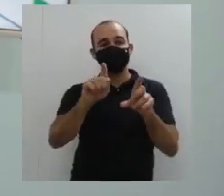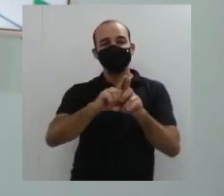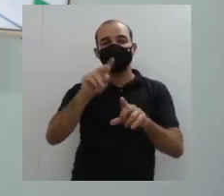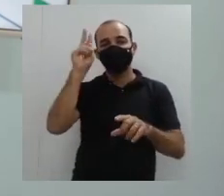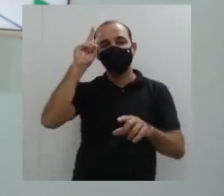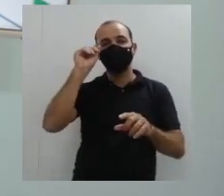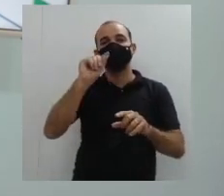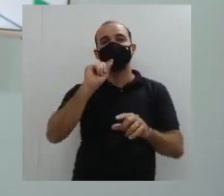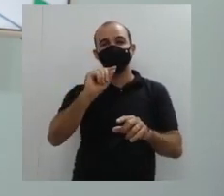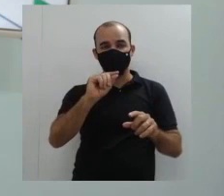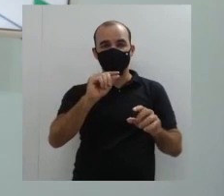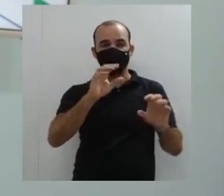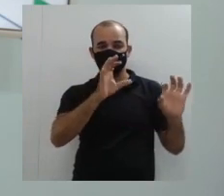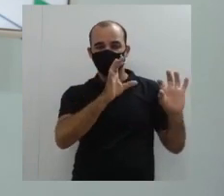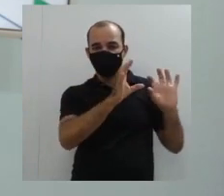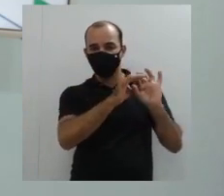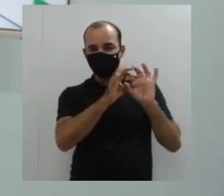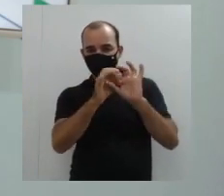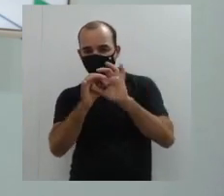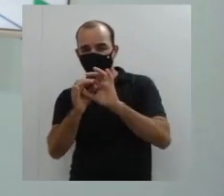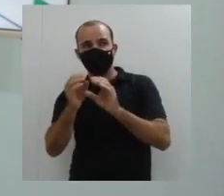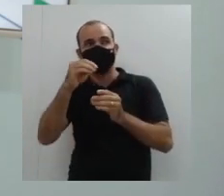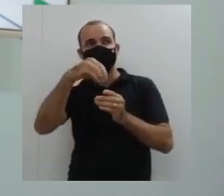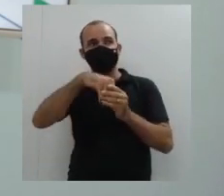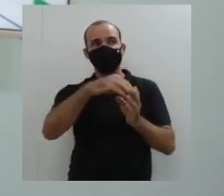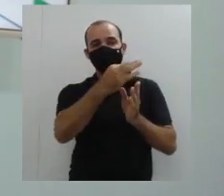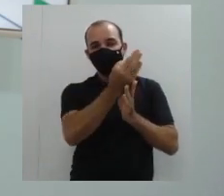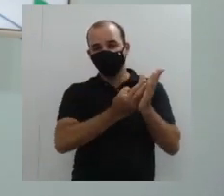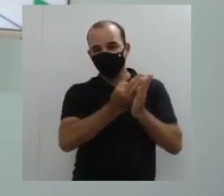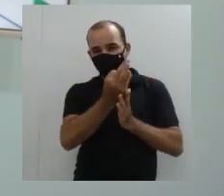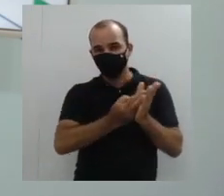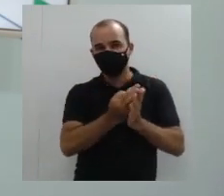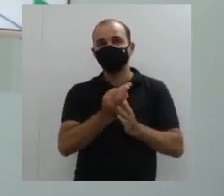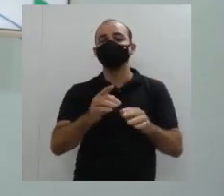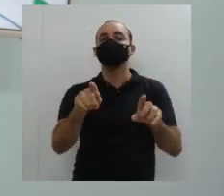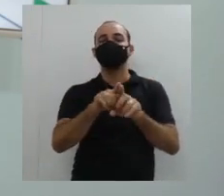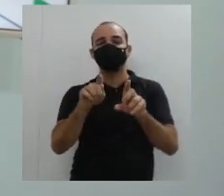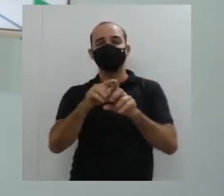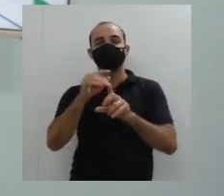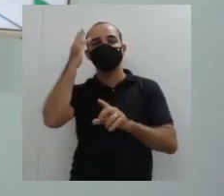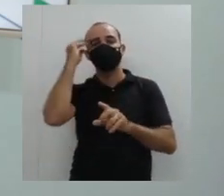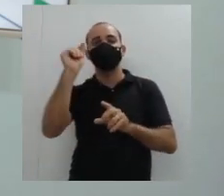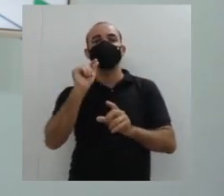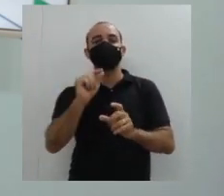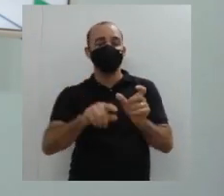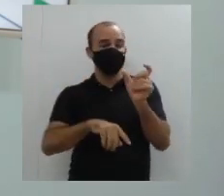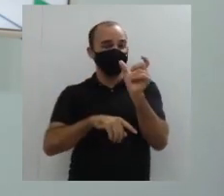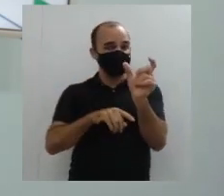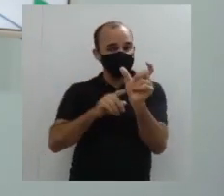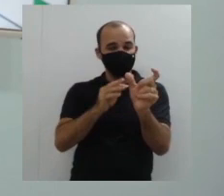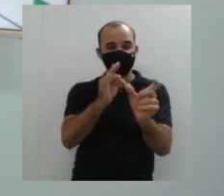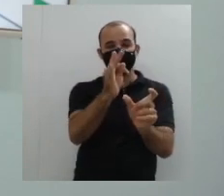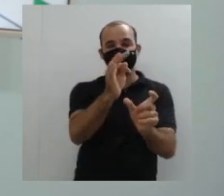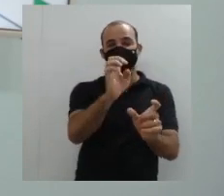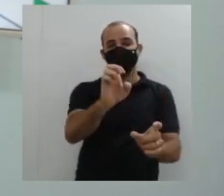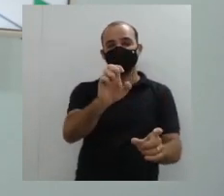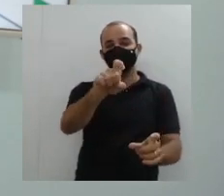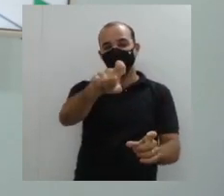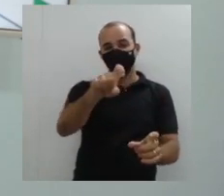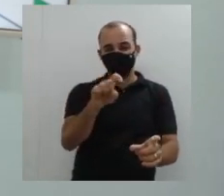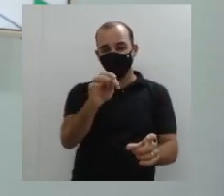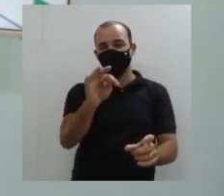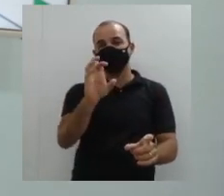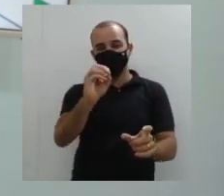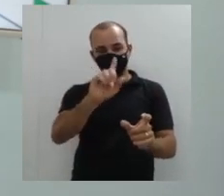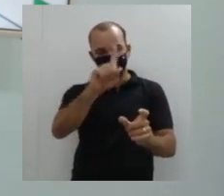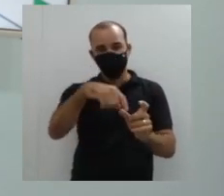liga ao texto. Lembrar que a palavra texto vem de tecido, é aquilo que se tece.